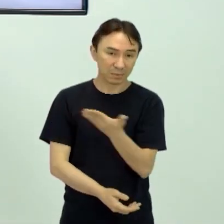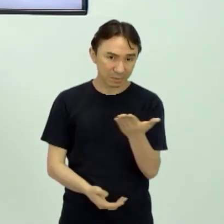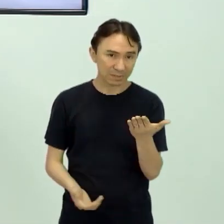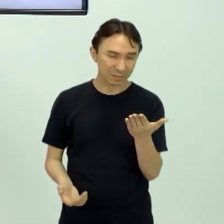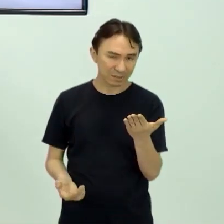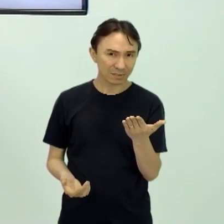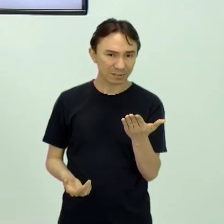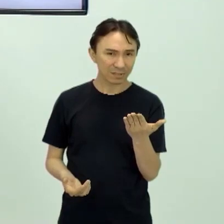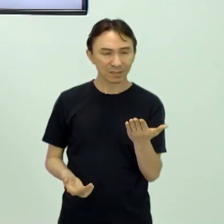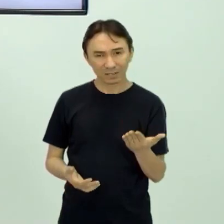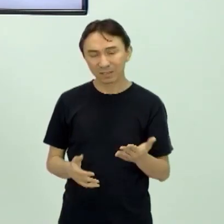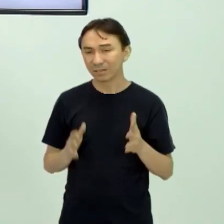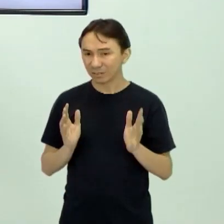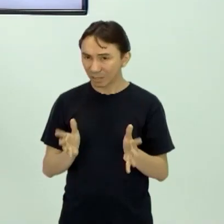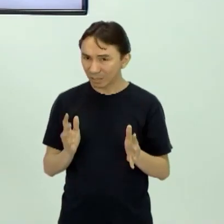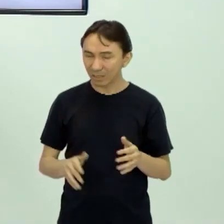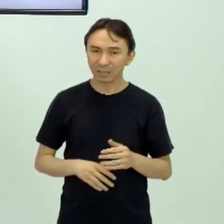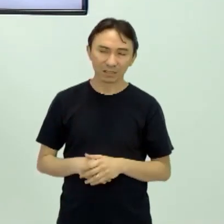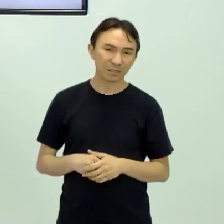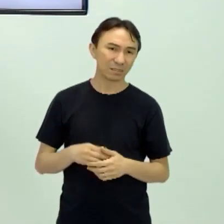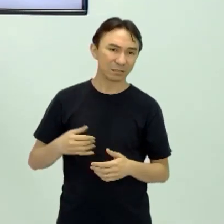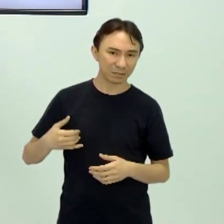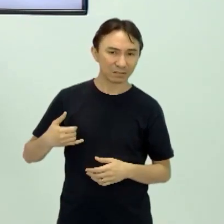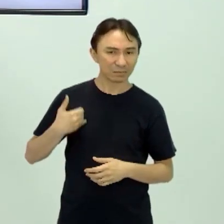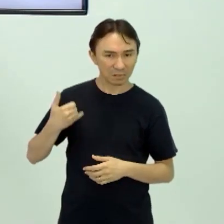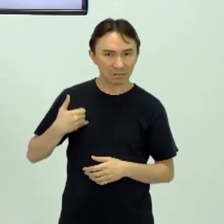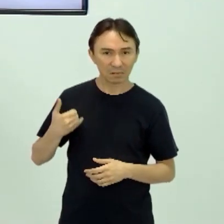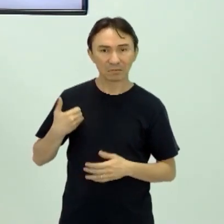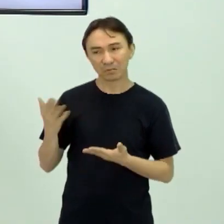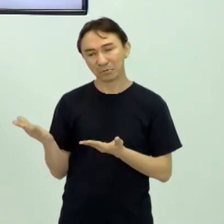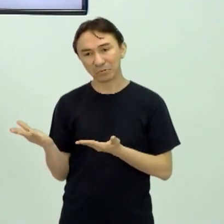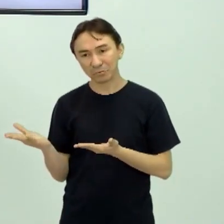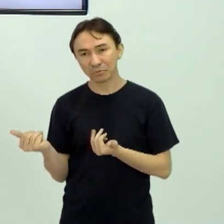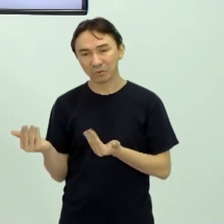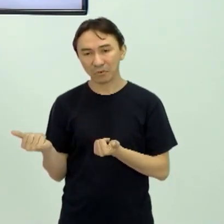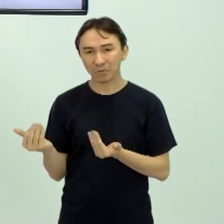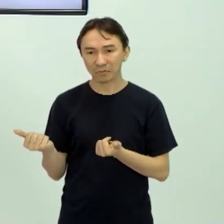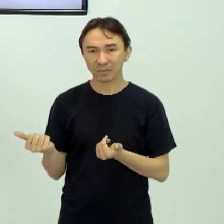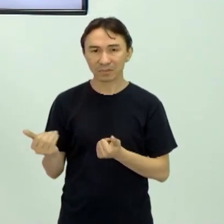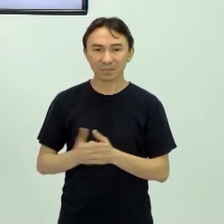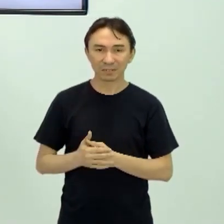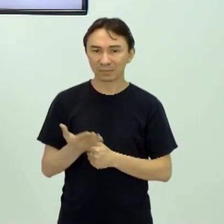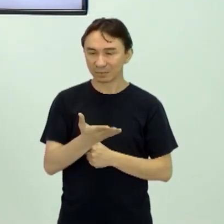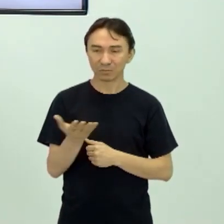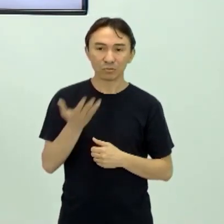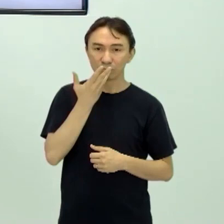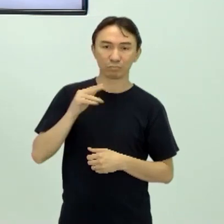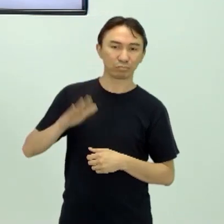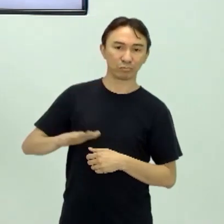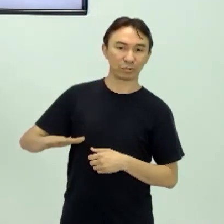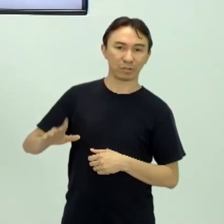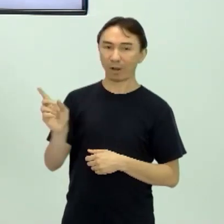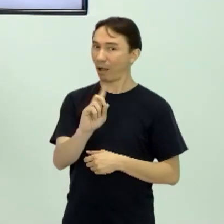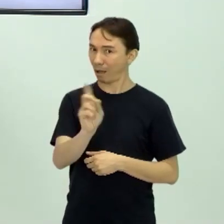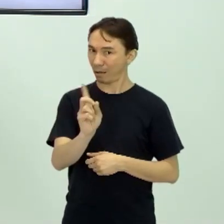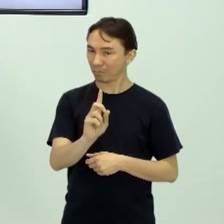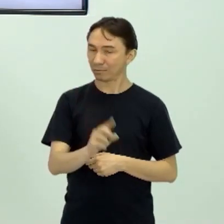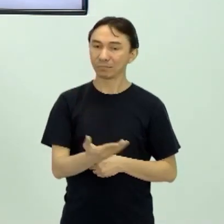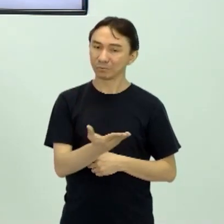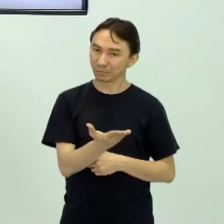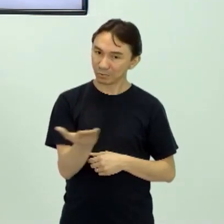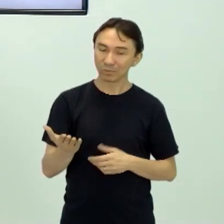né, já desde aí de pequenos, né, que já são tão pequenos, eles não gostam que a gente fale que eles são pequenos, né, e nem crianças. Né, esses